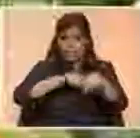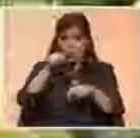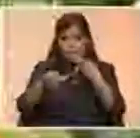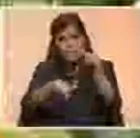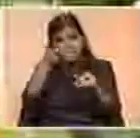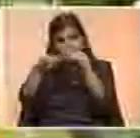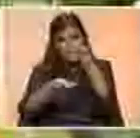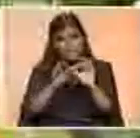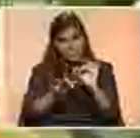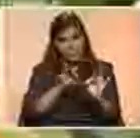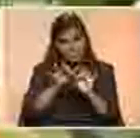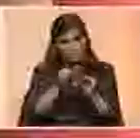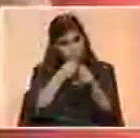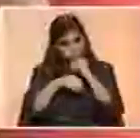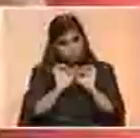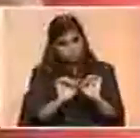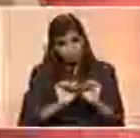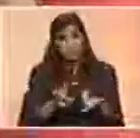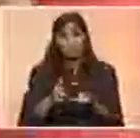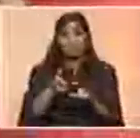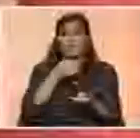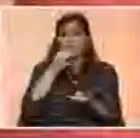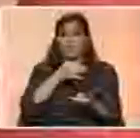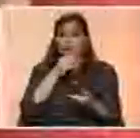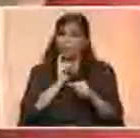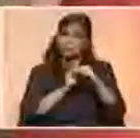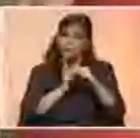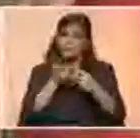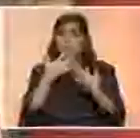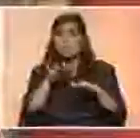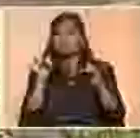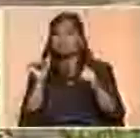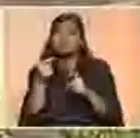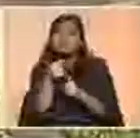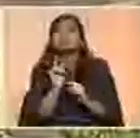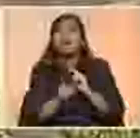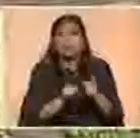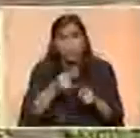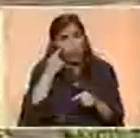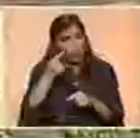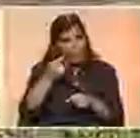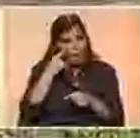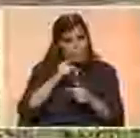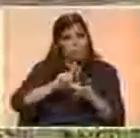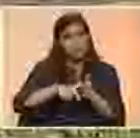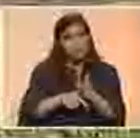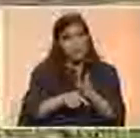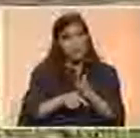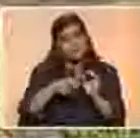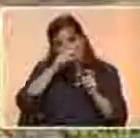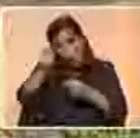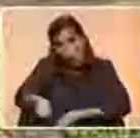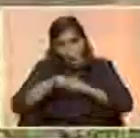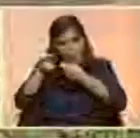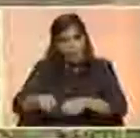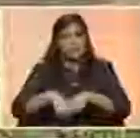dieta, fala dos seus benefícios e constrangimentos. Ficará a conhecer um projeto de hortas sociais sediado